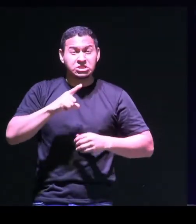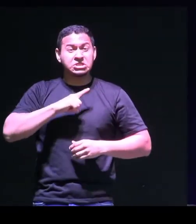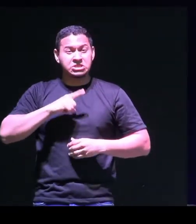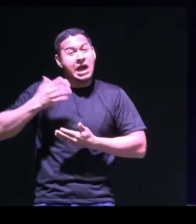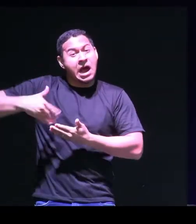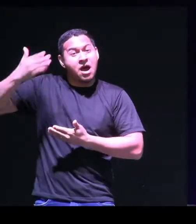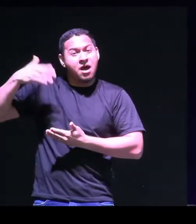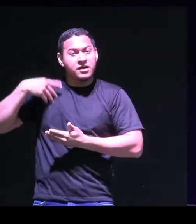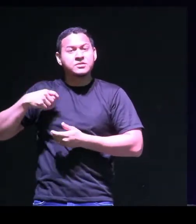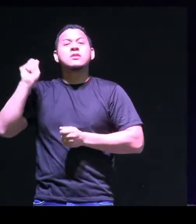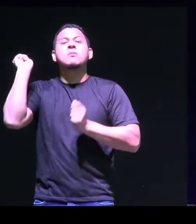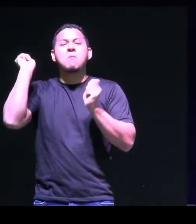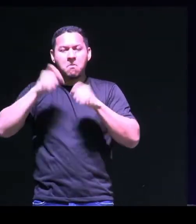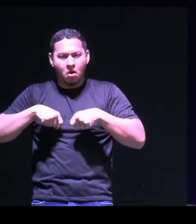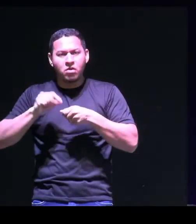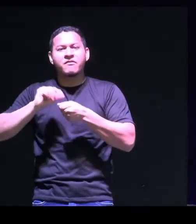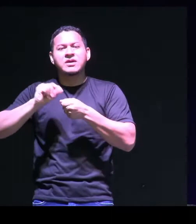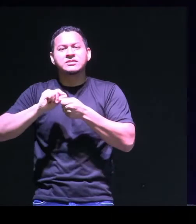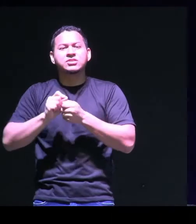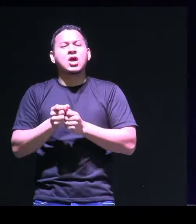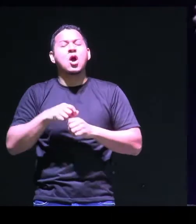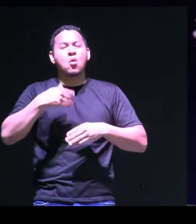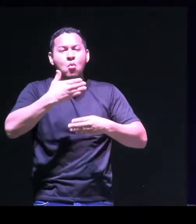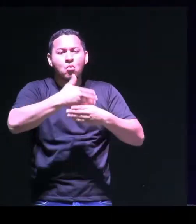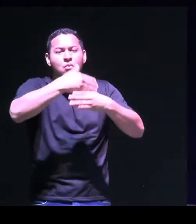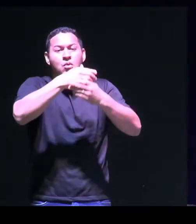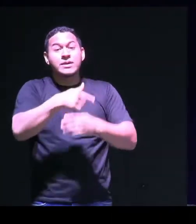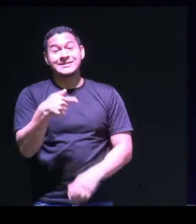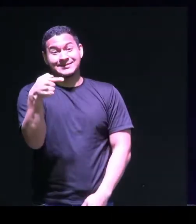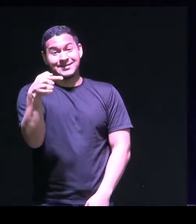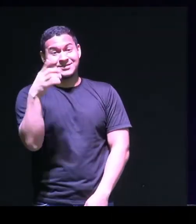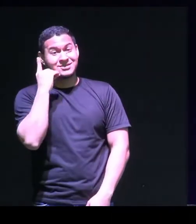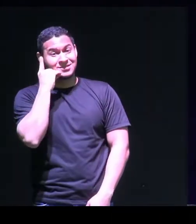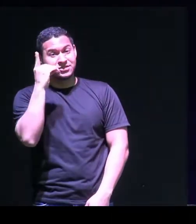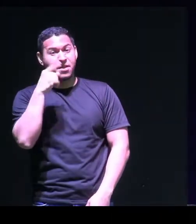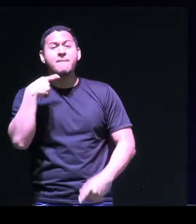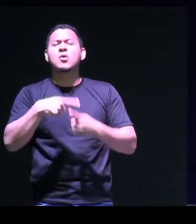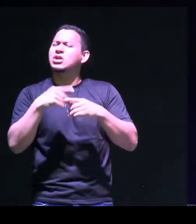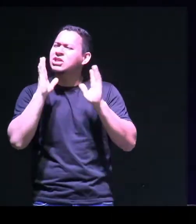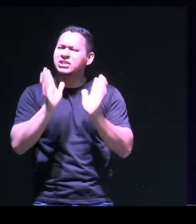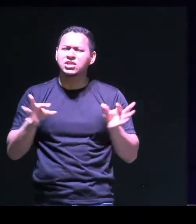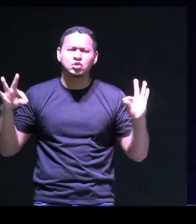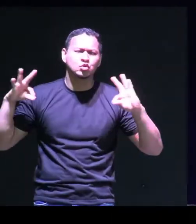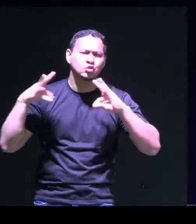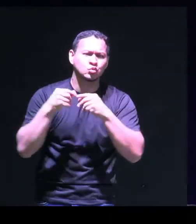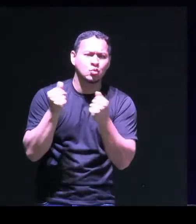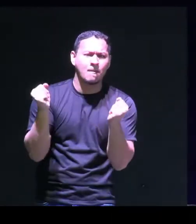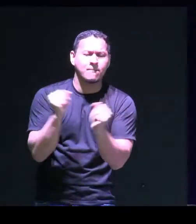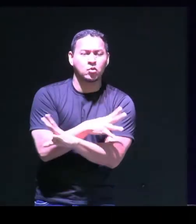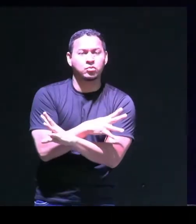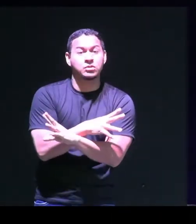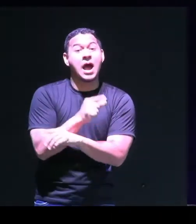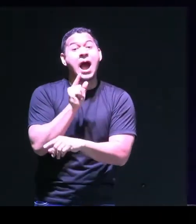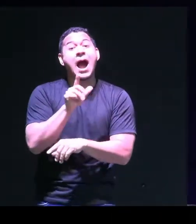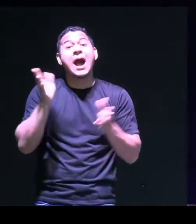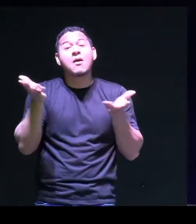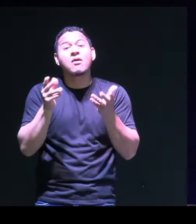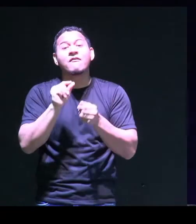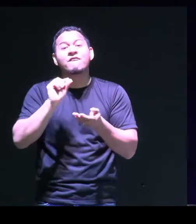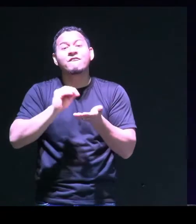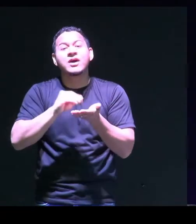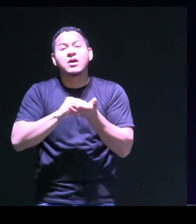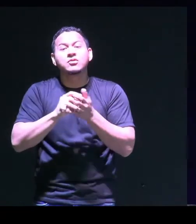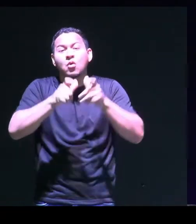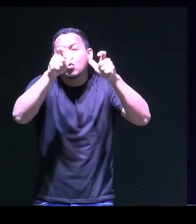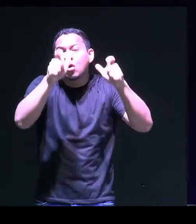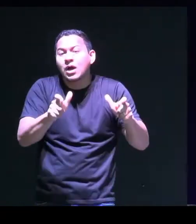eles podem construir o templo em 7 dias, porque eles têm tudo pré-moldado. Agora, falta o lugar para construir, porque onde